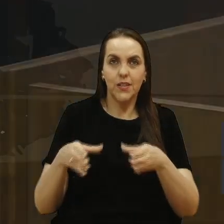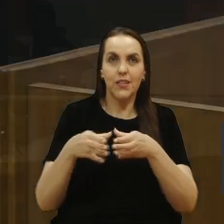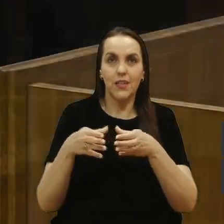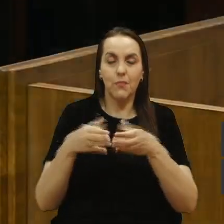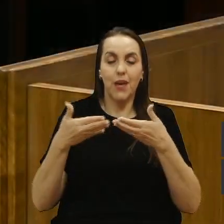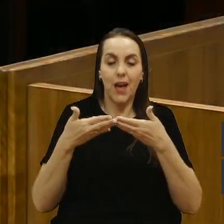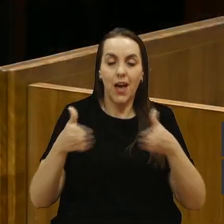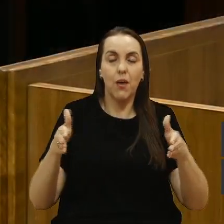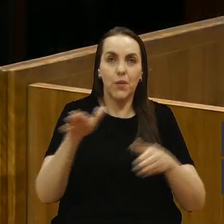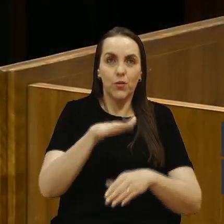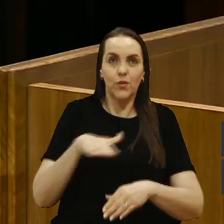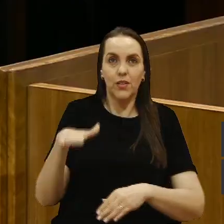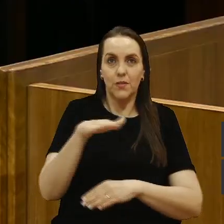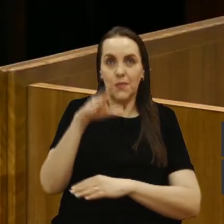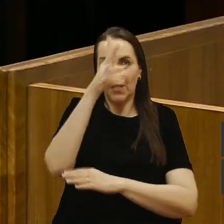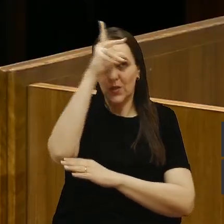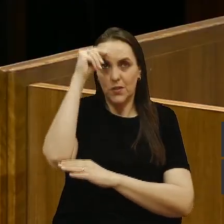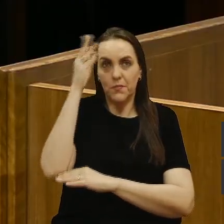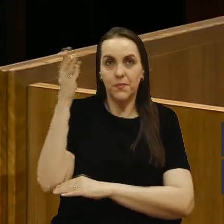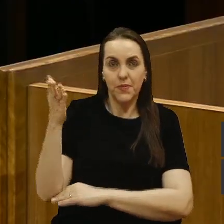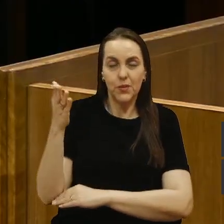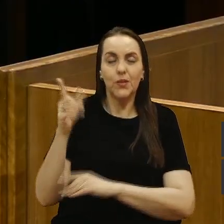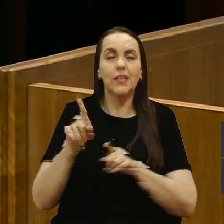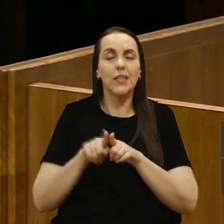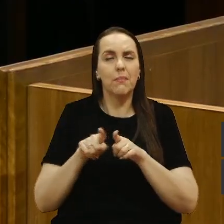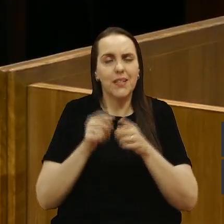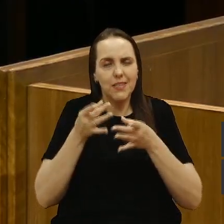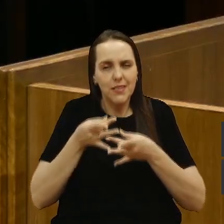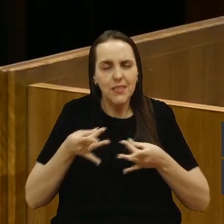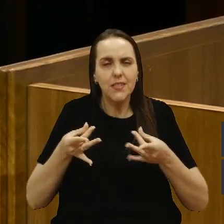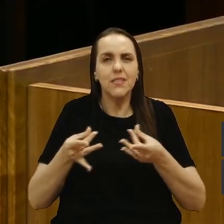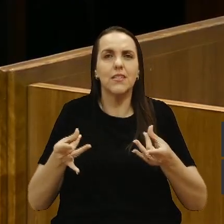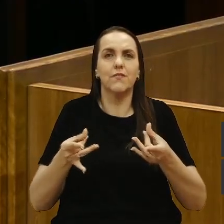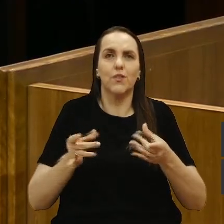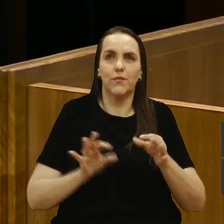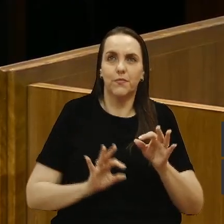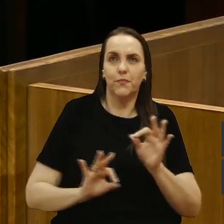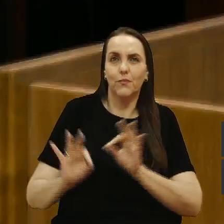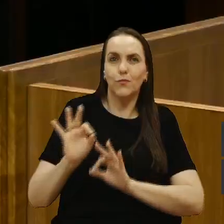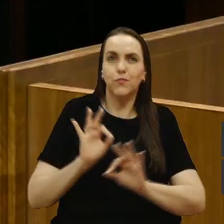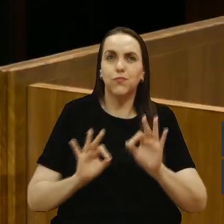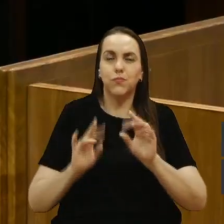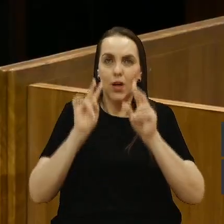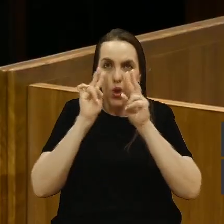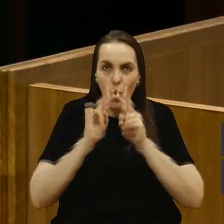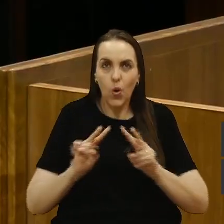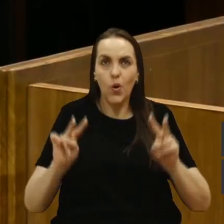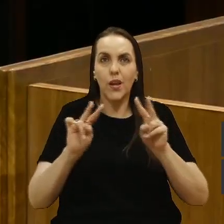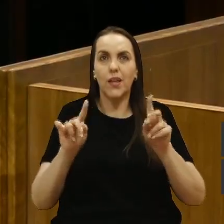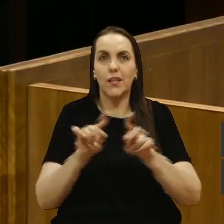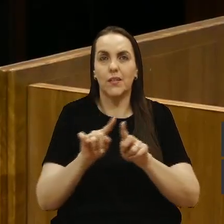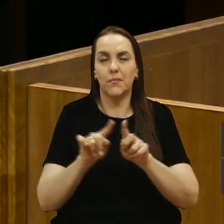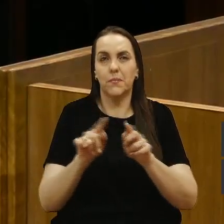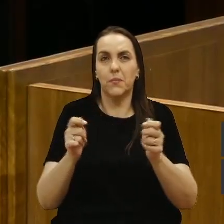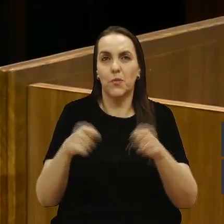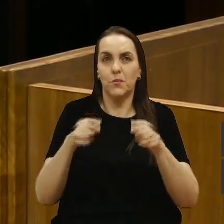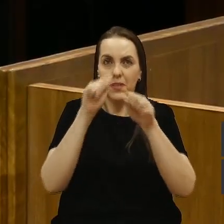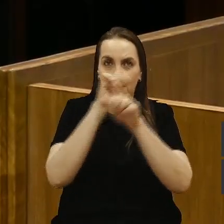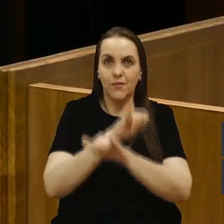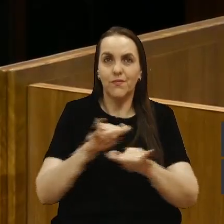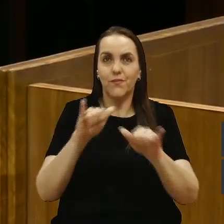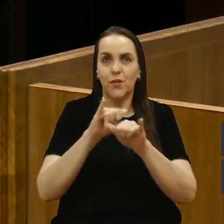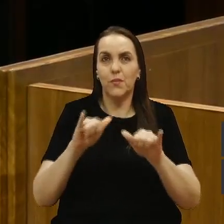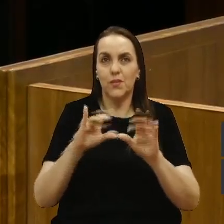abertura do espaço e pela sensibilidade por esse olhar também, para que a gente possa levar